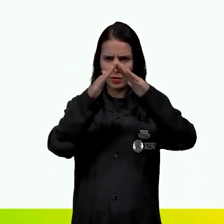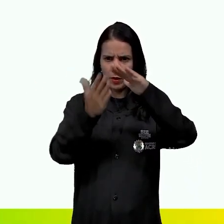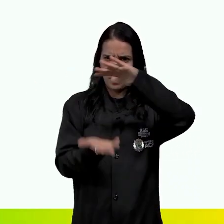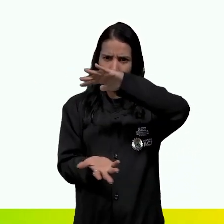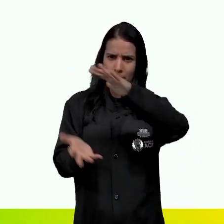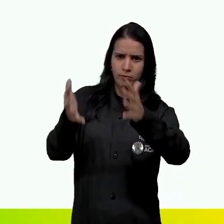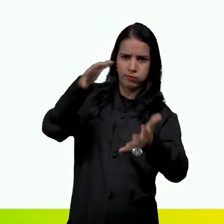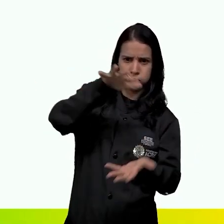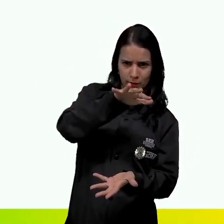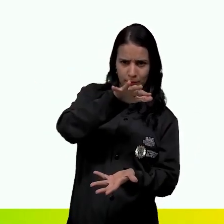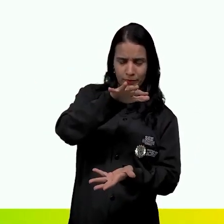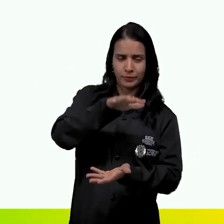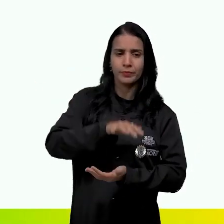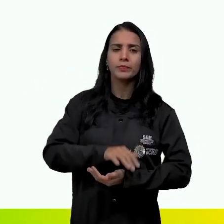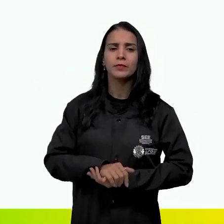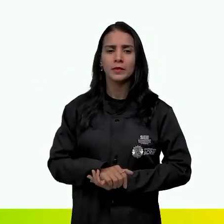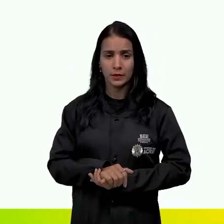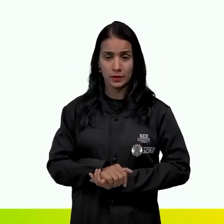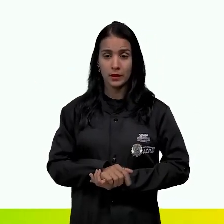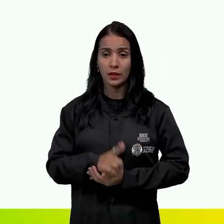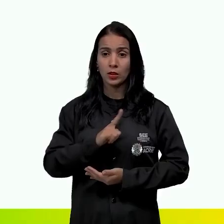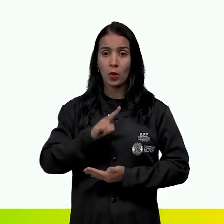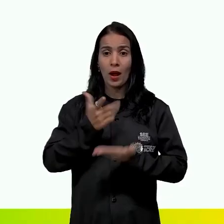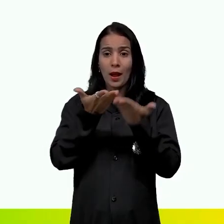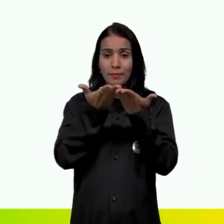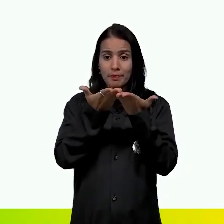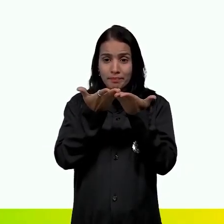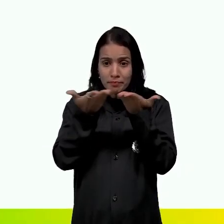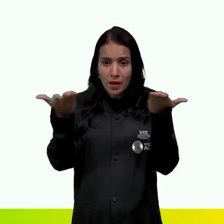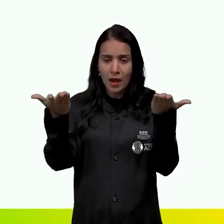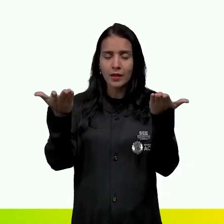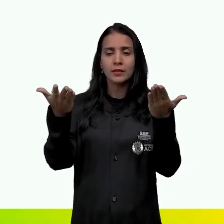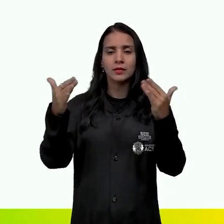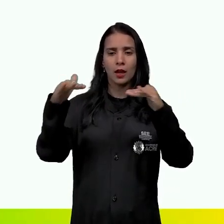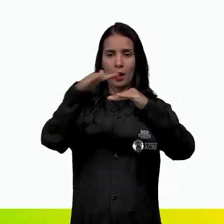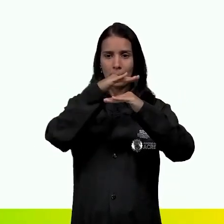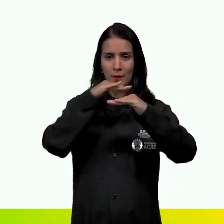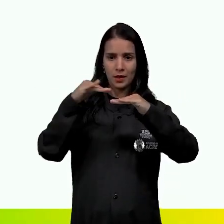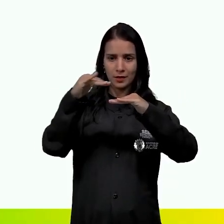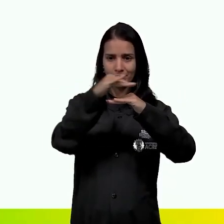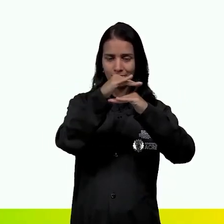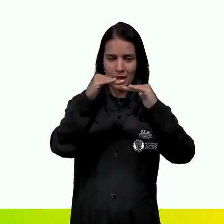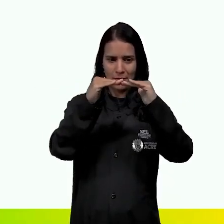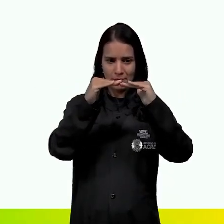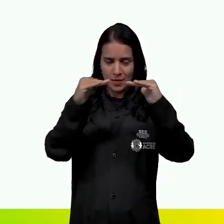cuja base é um quadrado, uma base quadrada, então a base é um quadrado,